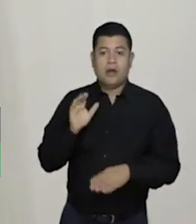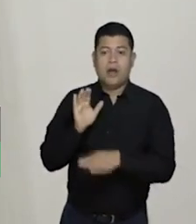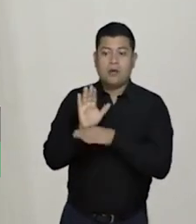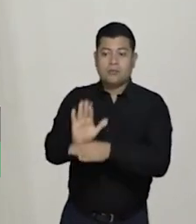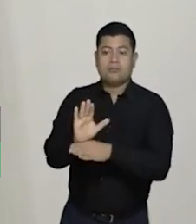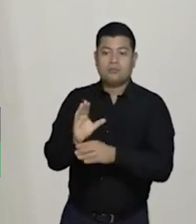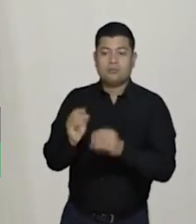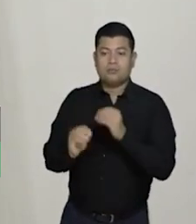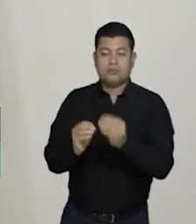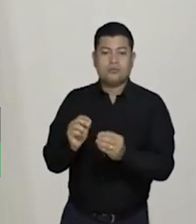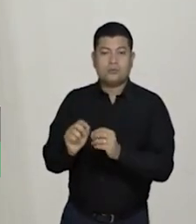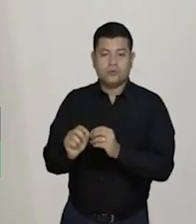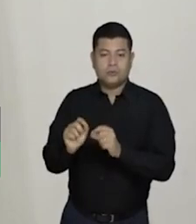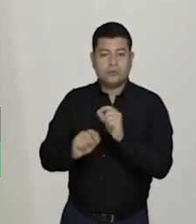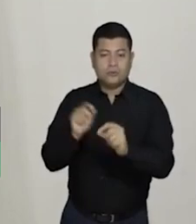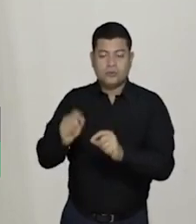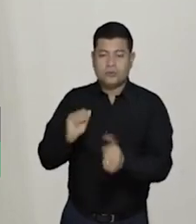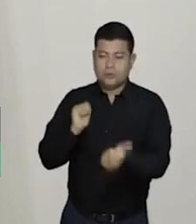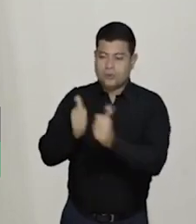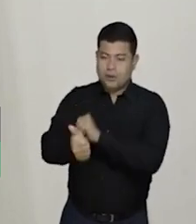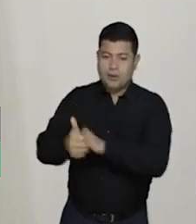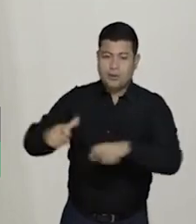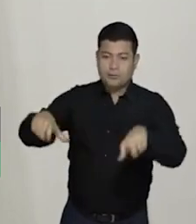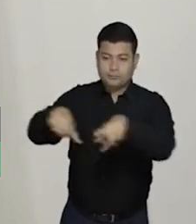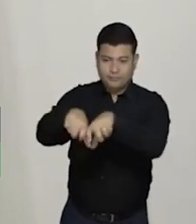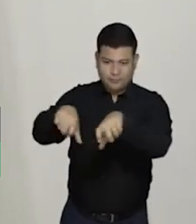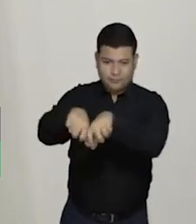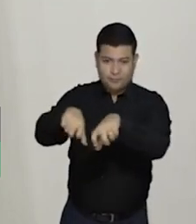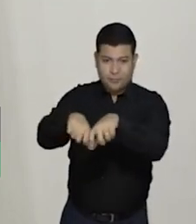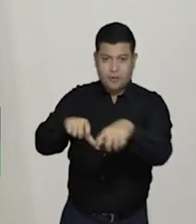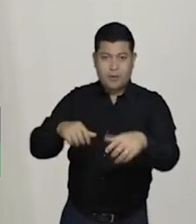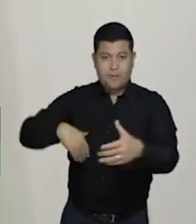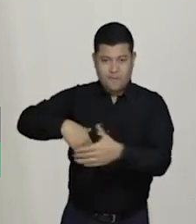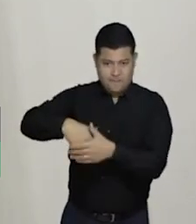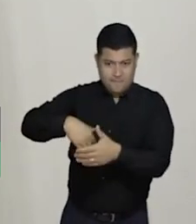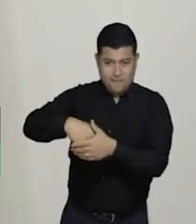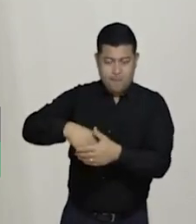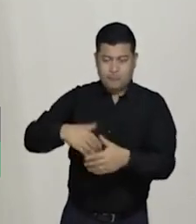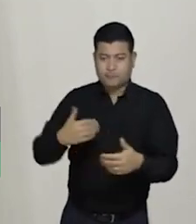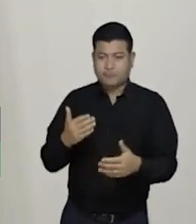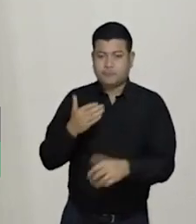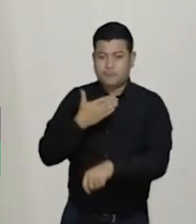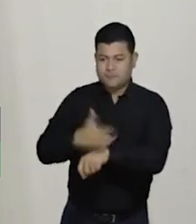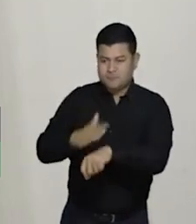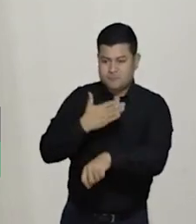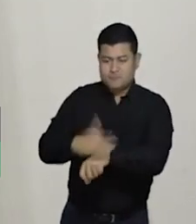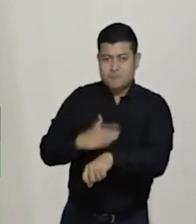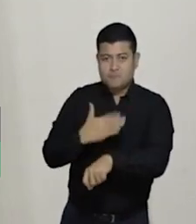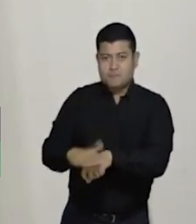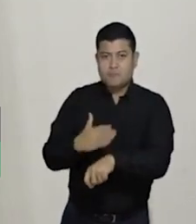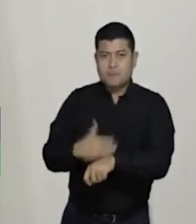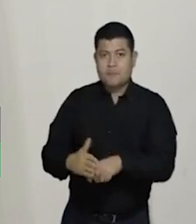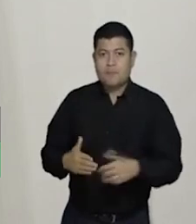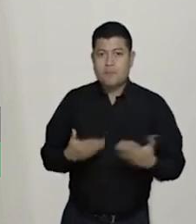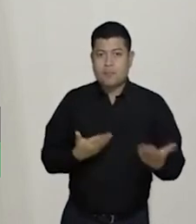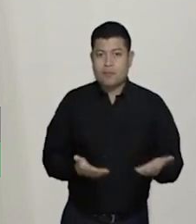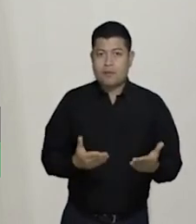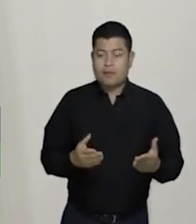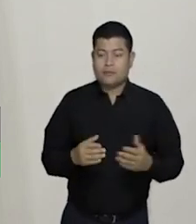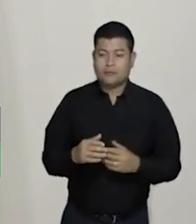Mundial ferrete foi símbolo de uma era de vitórias no comando da equipe da